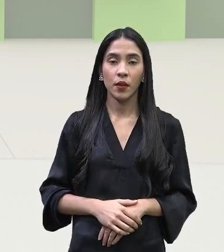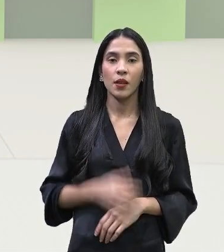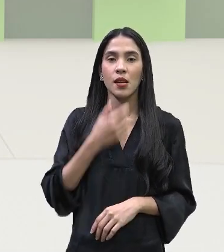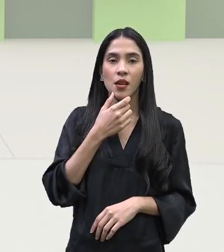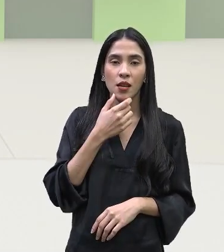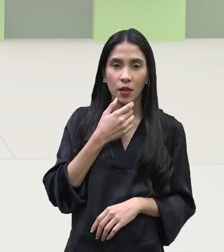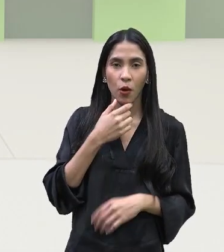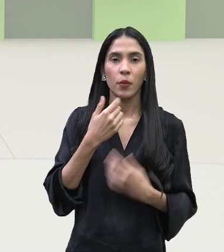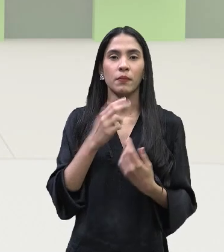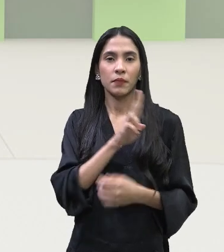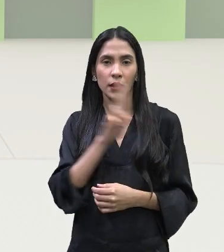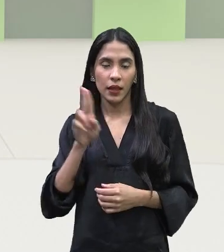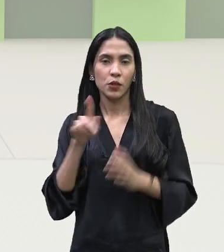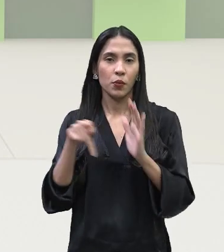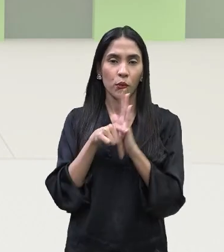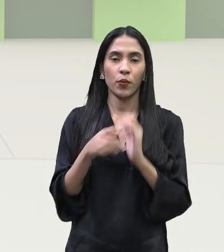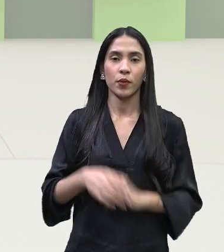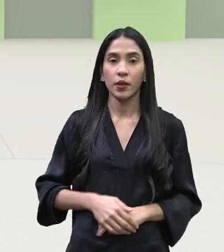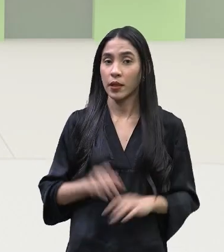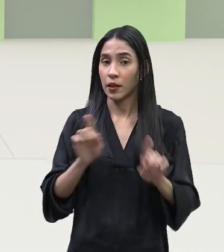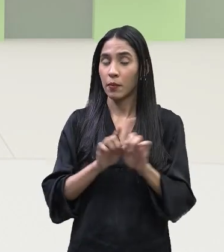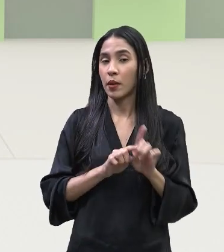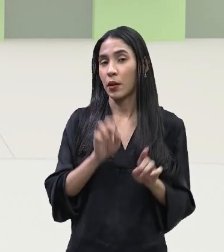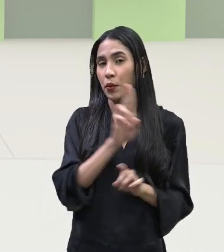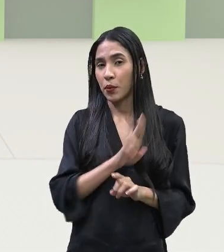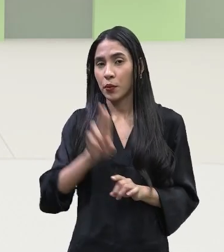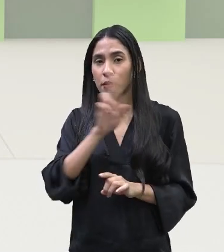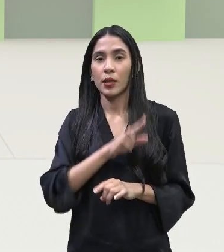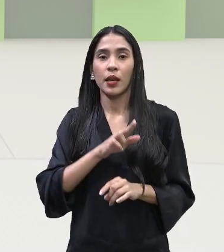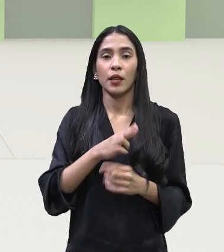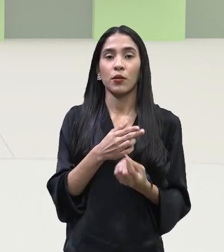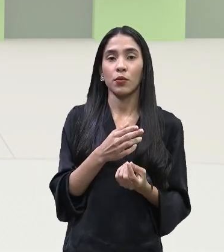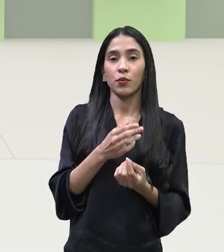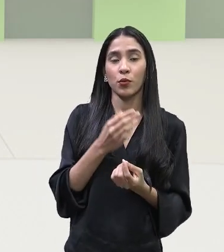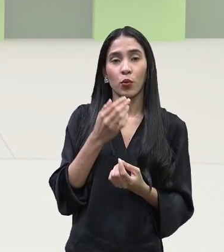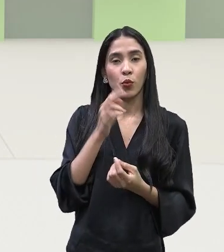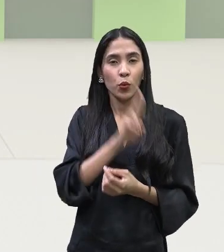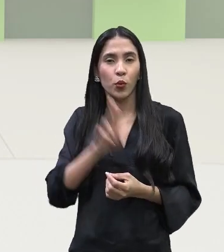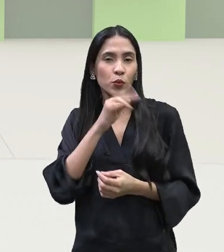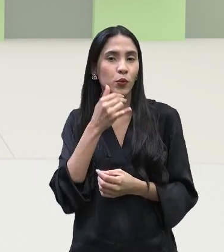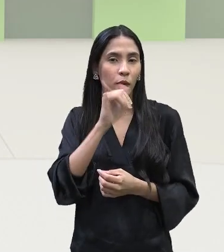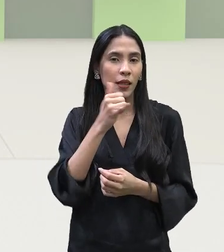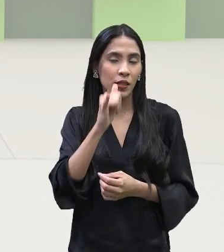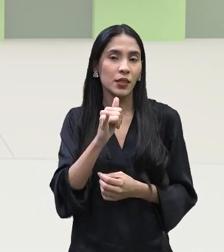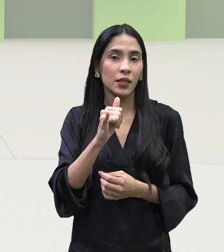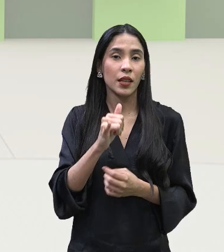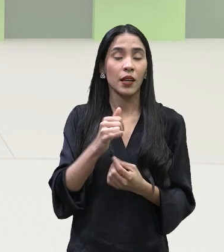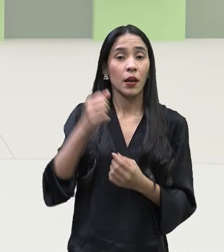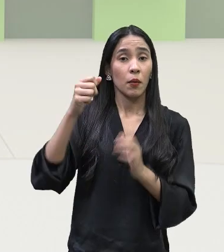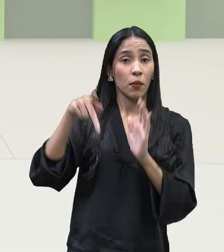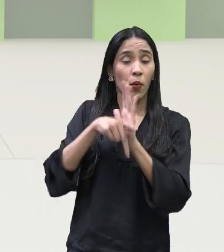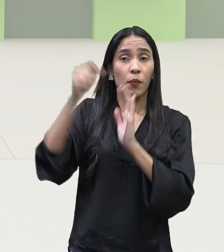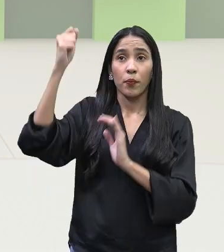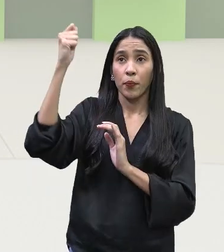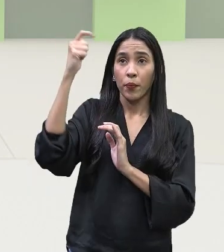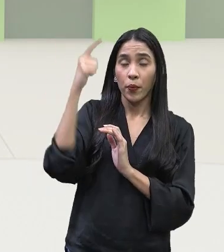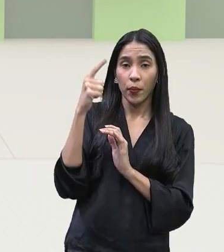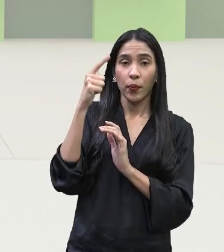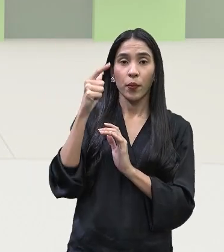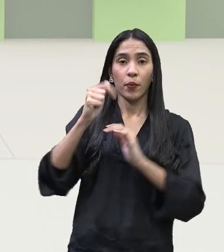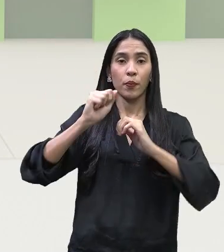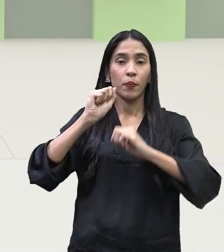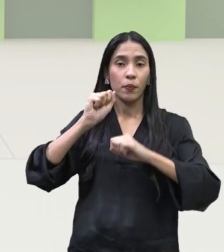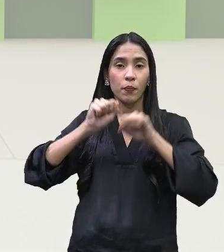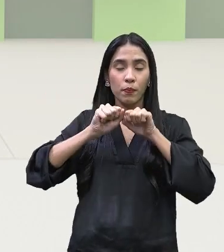Power, e consiste em um método indireto de produção de energia elétrica em que a luz solar é refletida